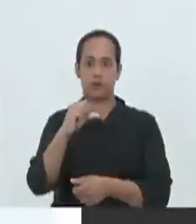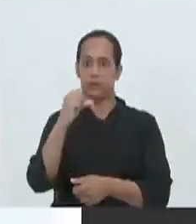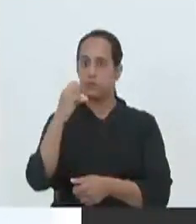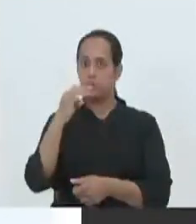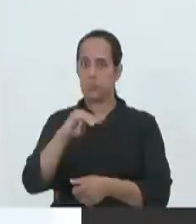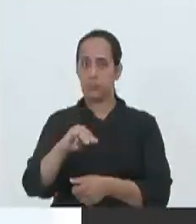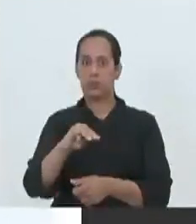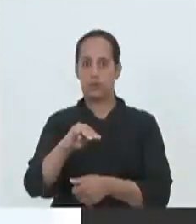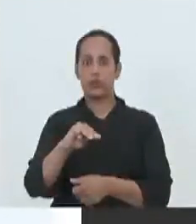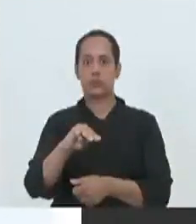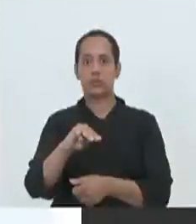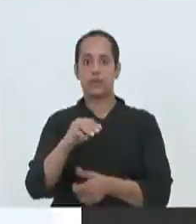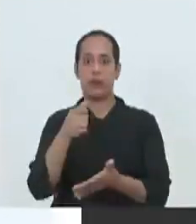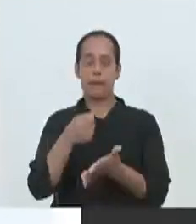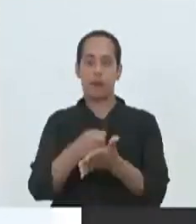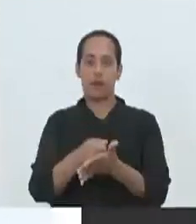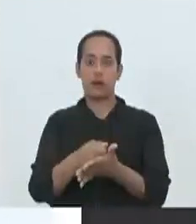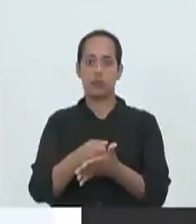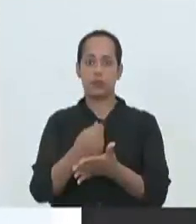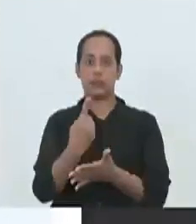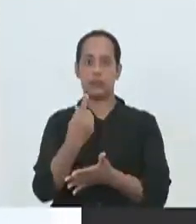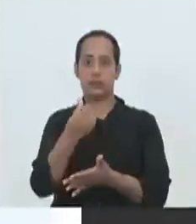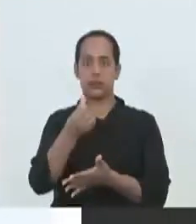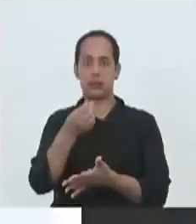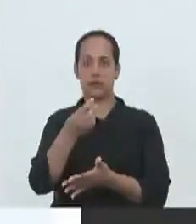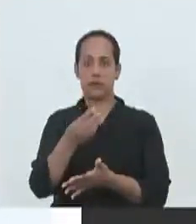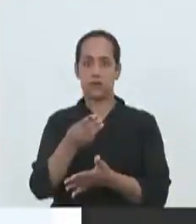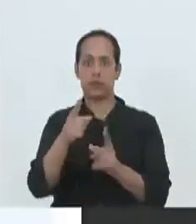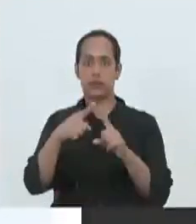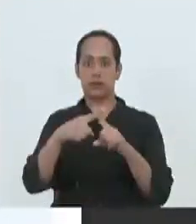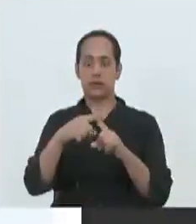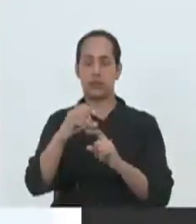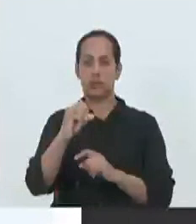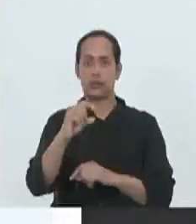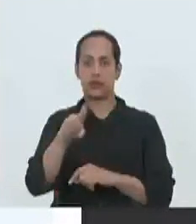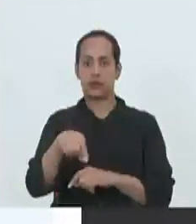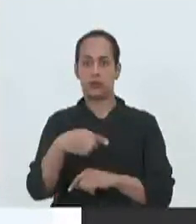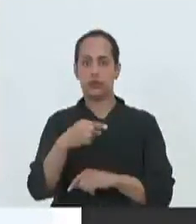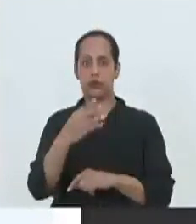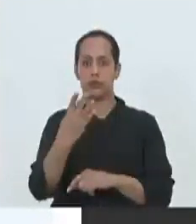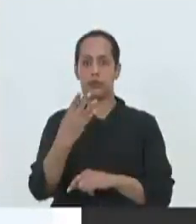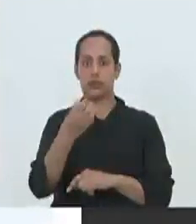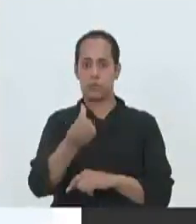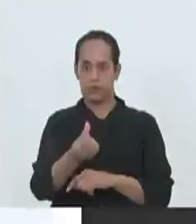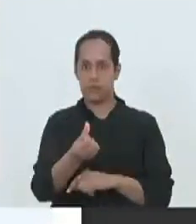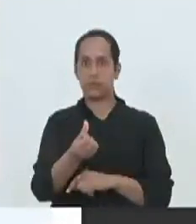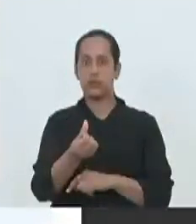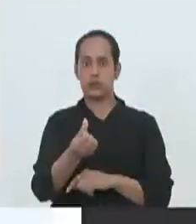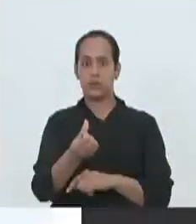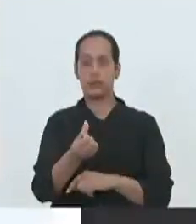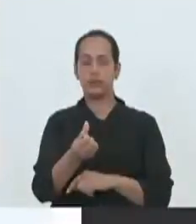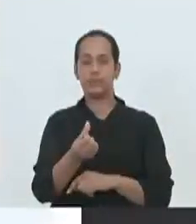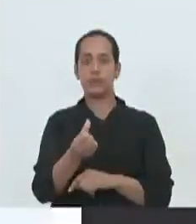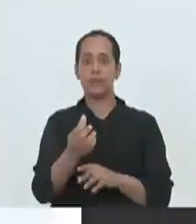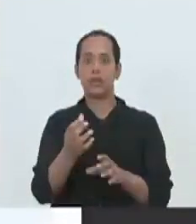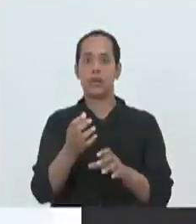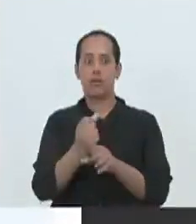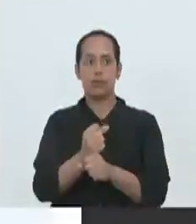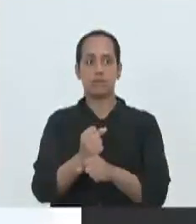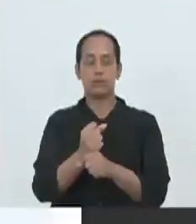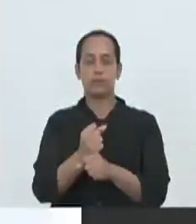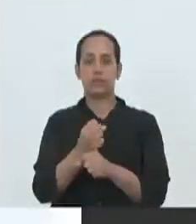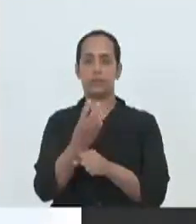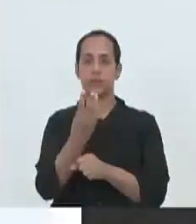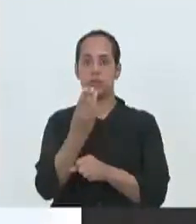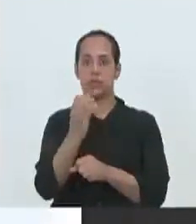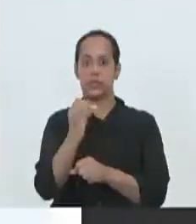163 cancelados 0,46 com um saldo atual de 30 milhões já os não processados